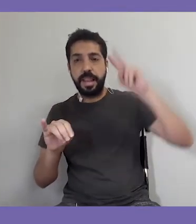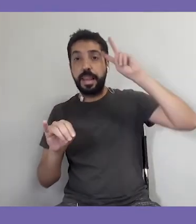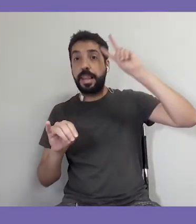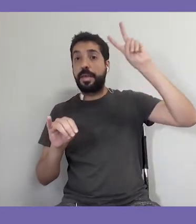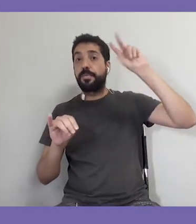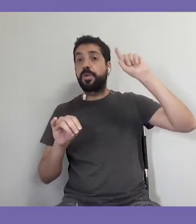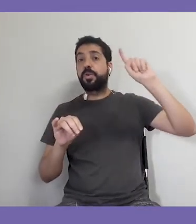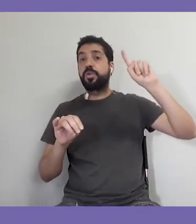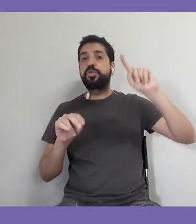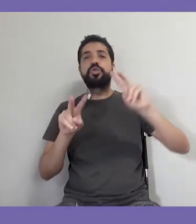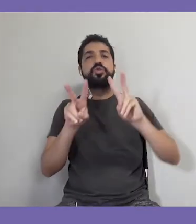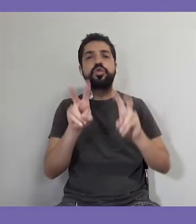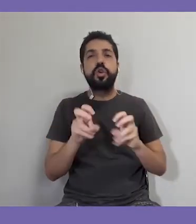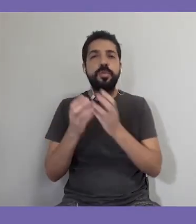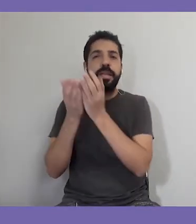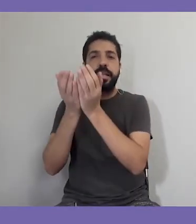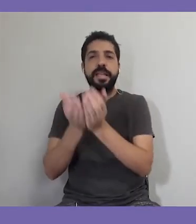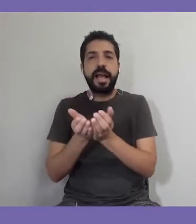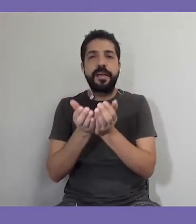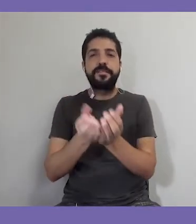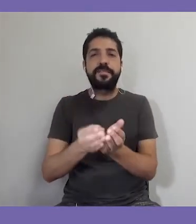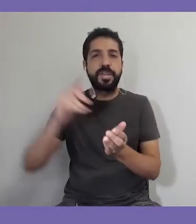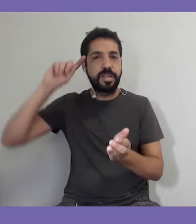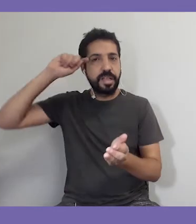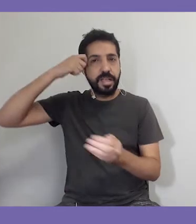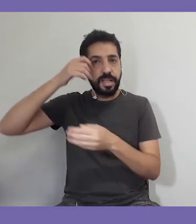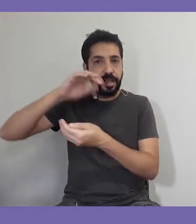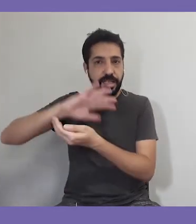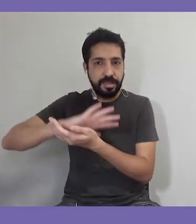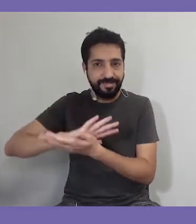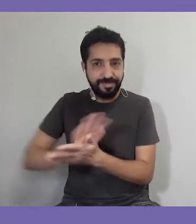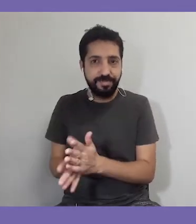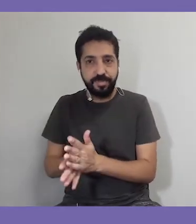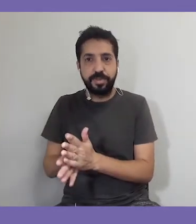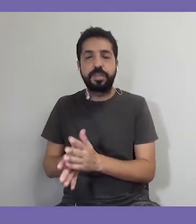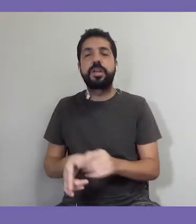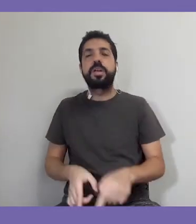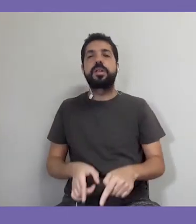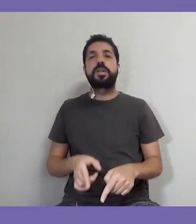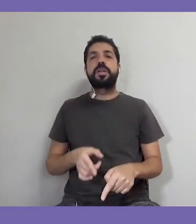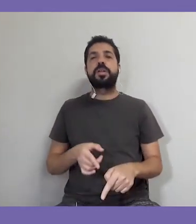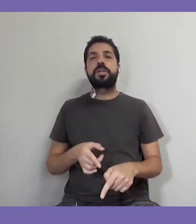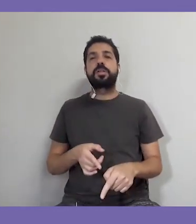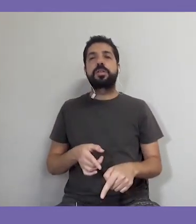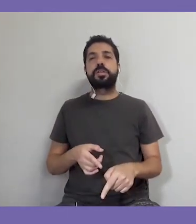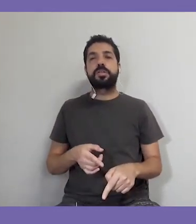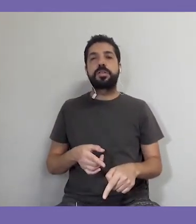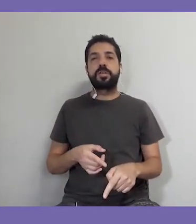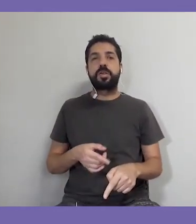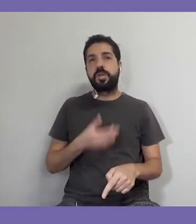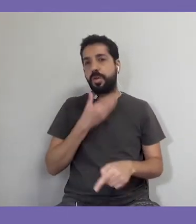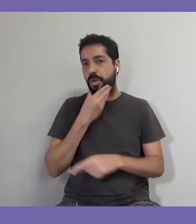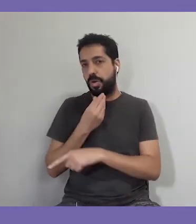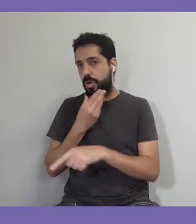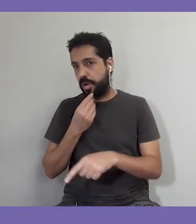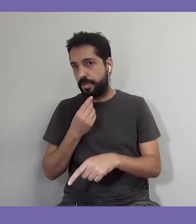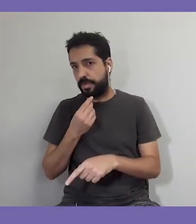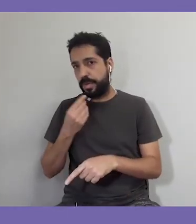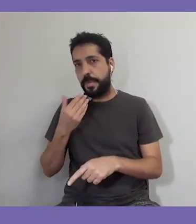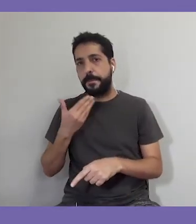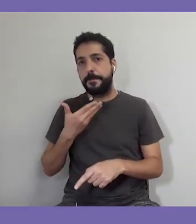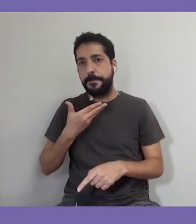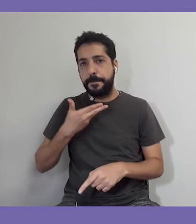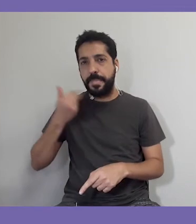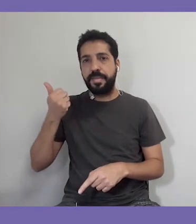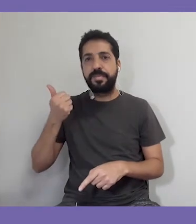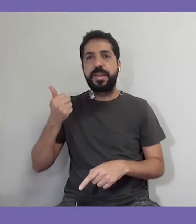que lembrou justamente dos navios negreiros, né? Onde os homens eles